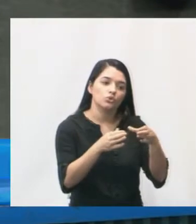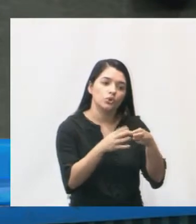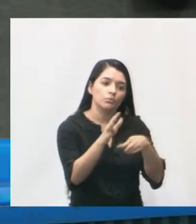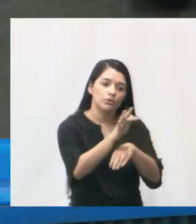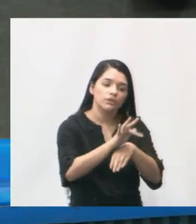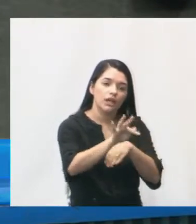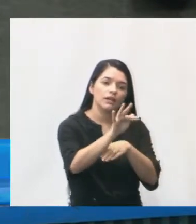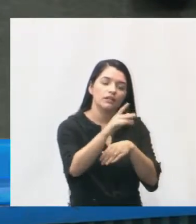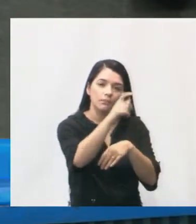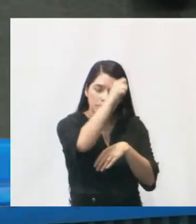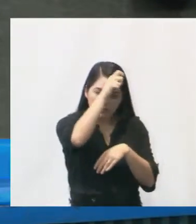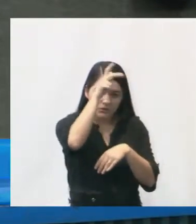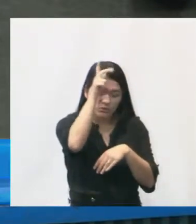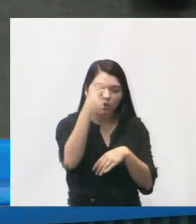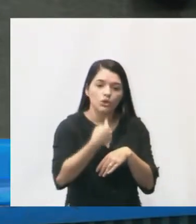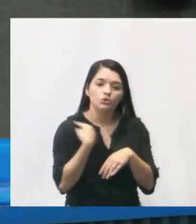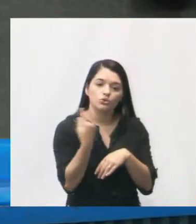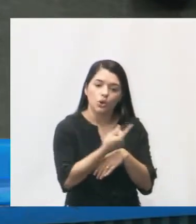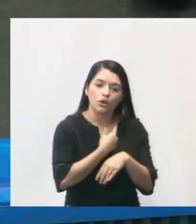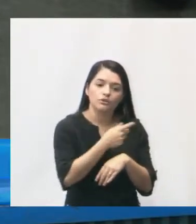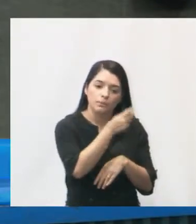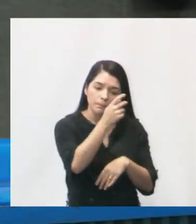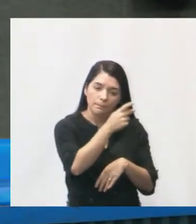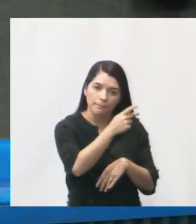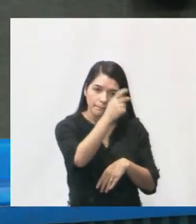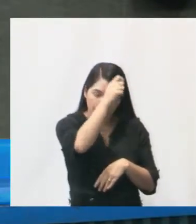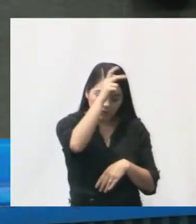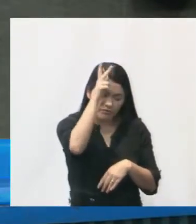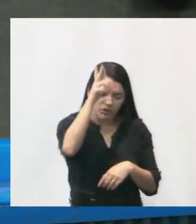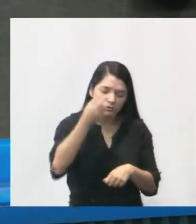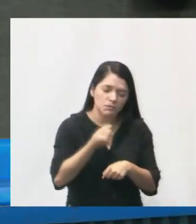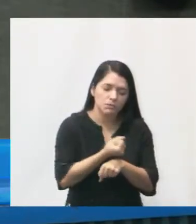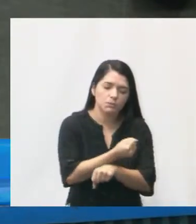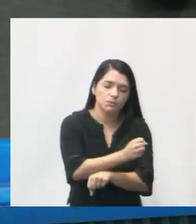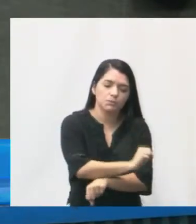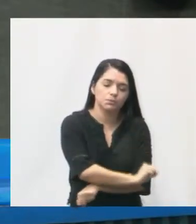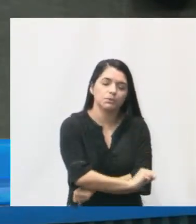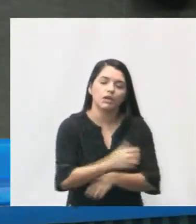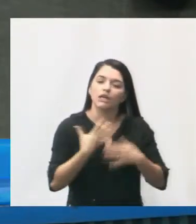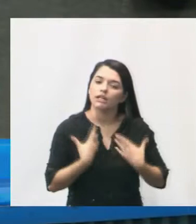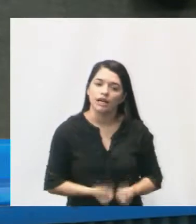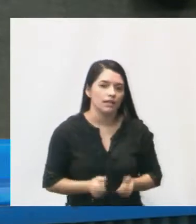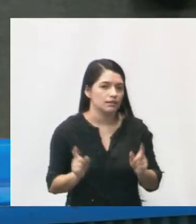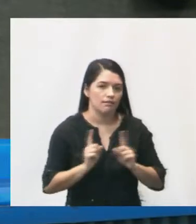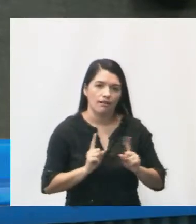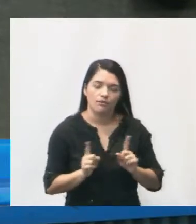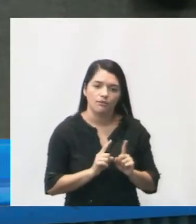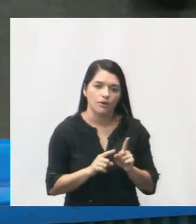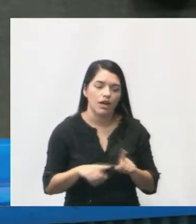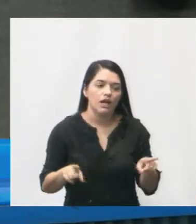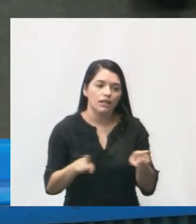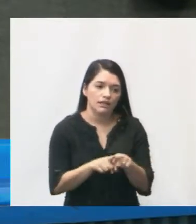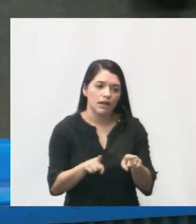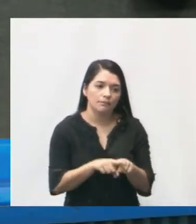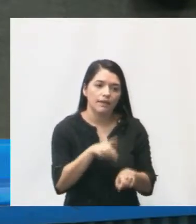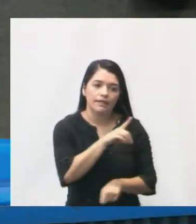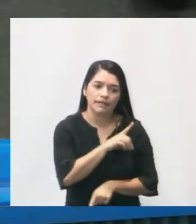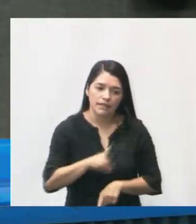nosso prefeito, que foi incansável, agradecer também Marcos Duval, agradecer o deputado da